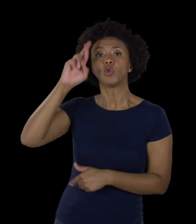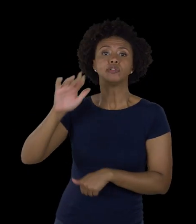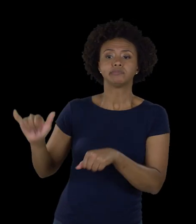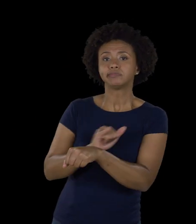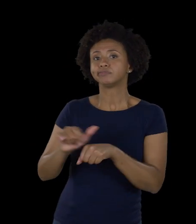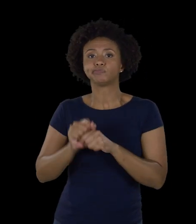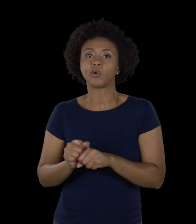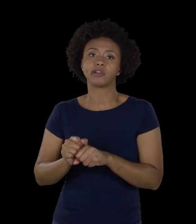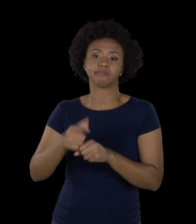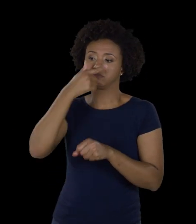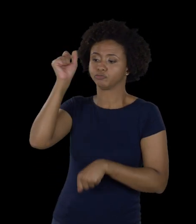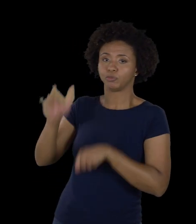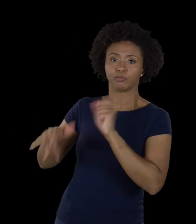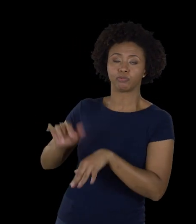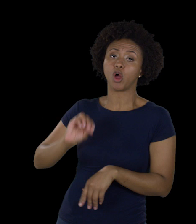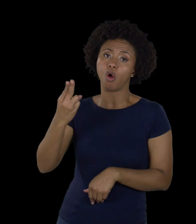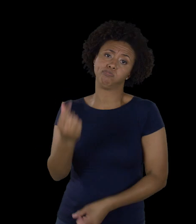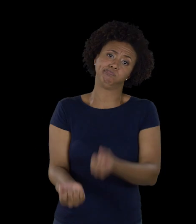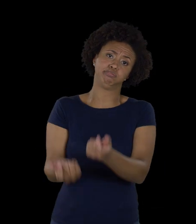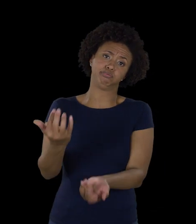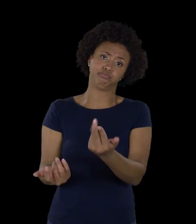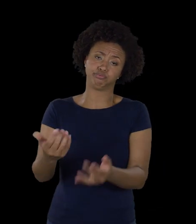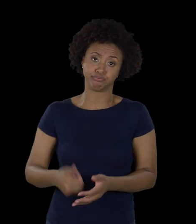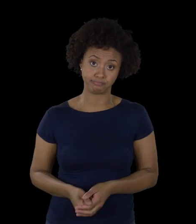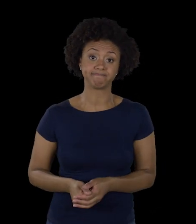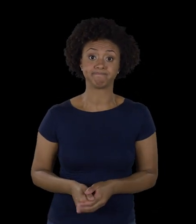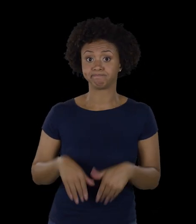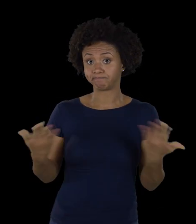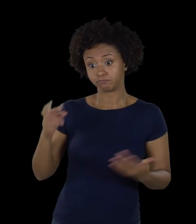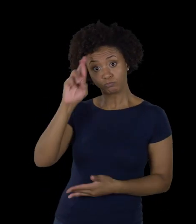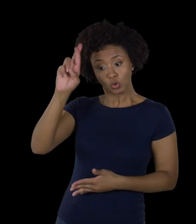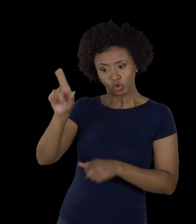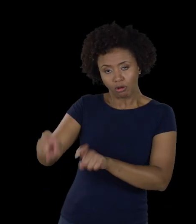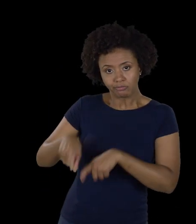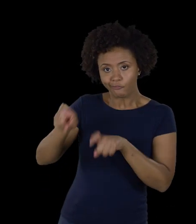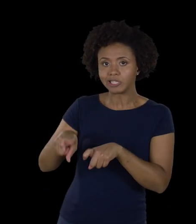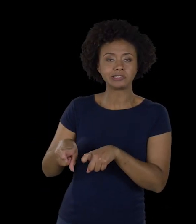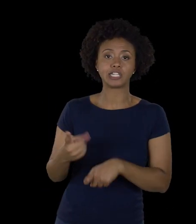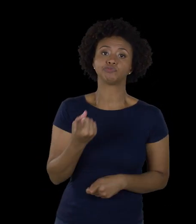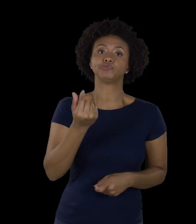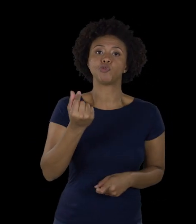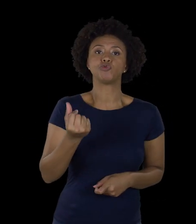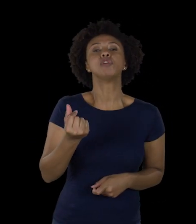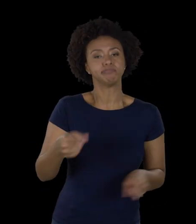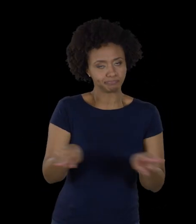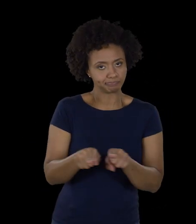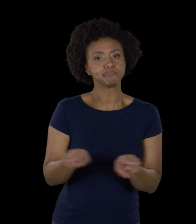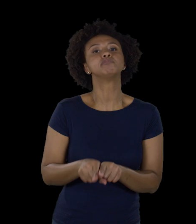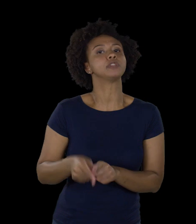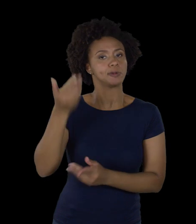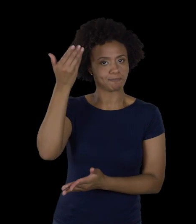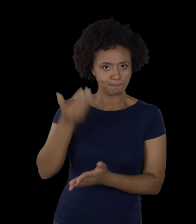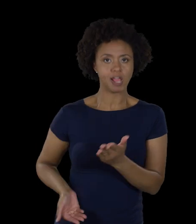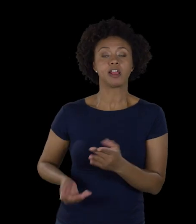jogá-lo fora ou queimá-los. Muitos empresários, fazendeiros sobretudo, perdem suas fortunas.